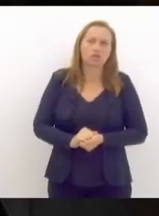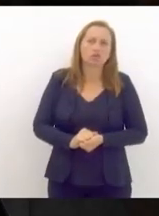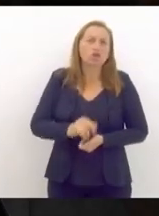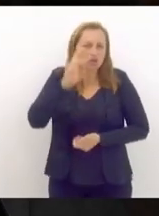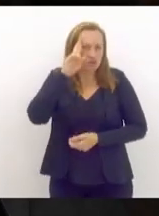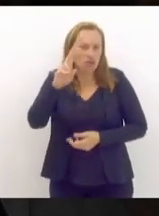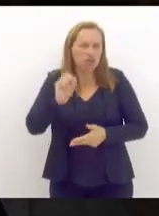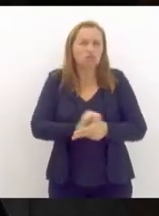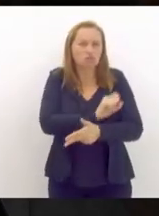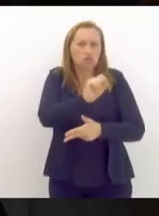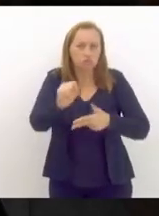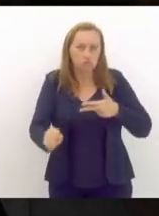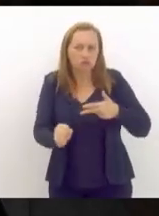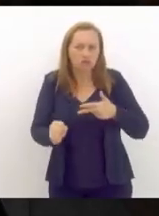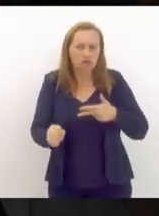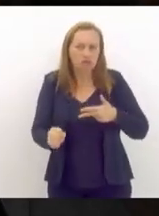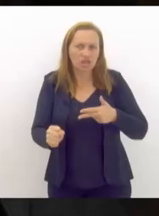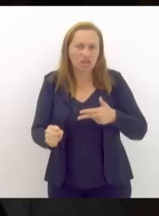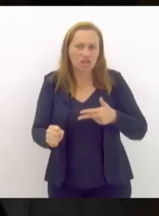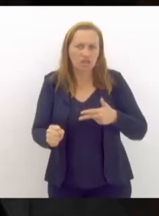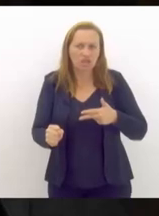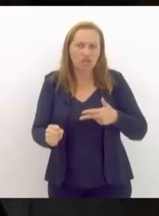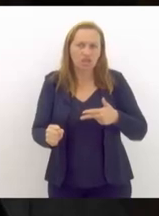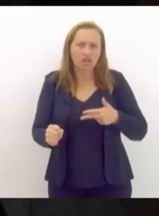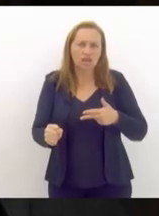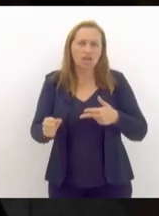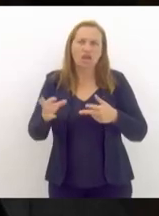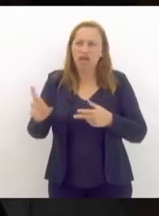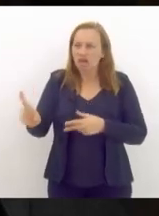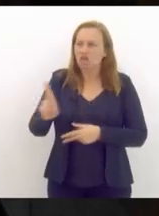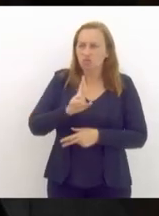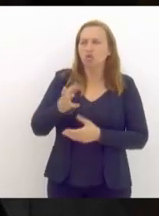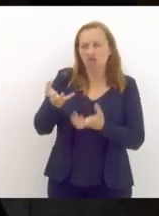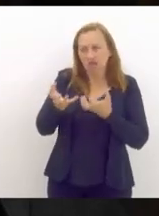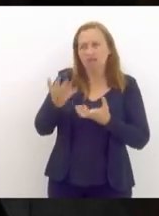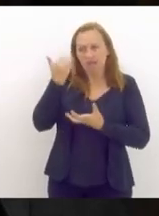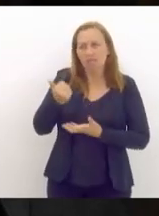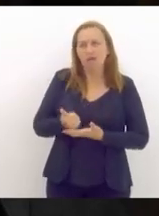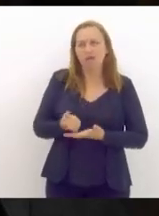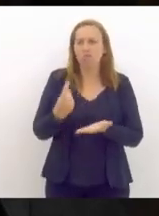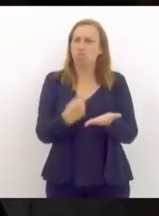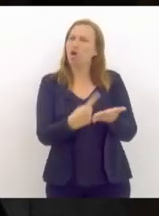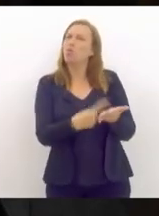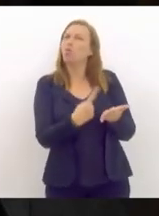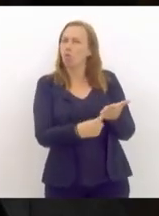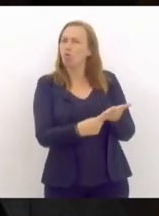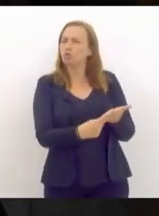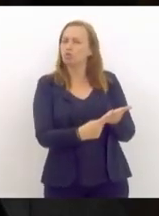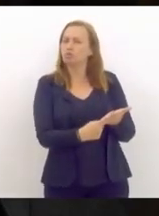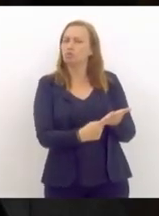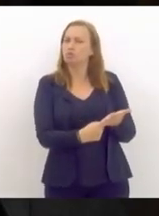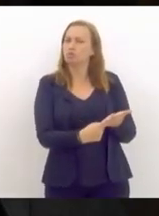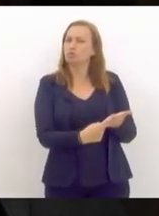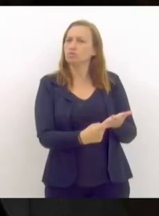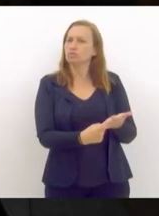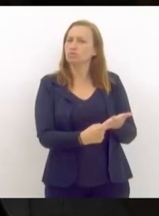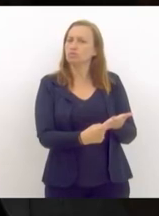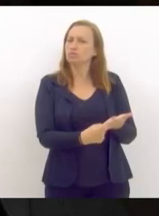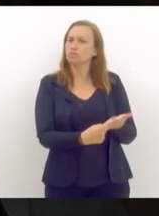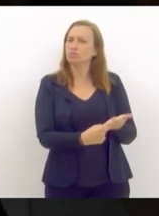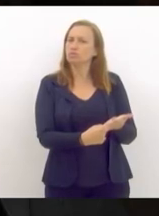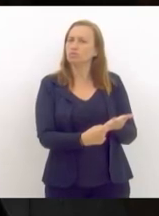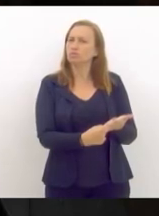dos poderes não merecem uma justificativa do governador? Foi um acordo firmado no âmbito do Estado. E